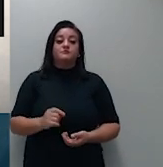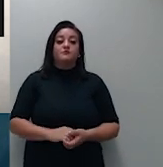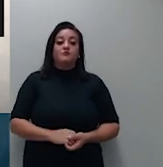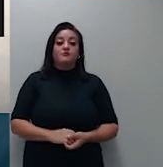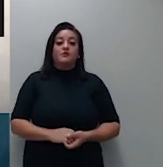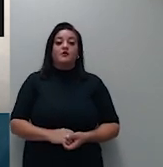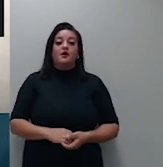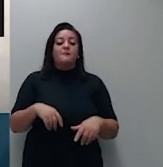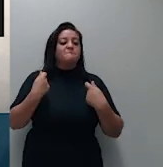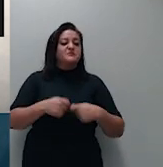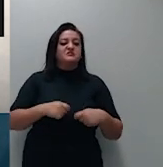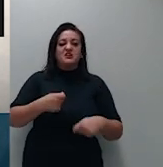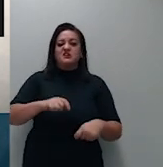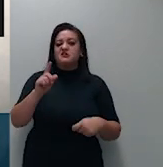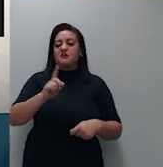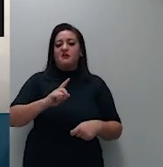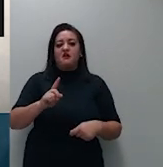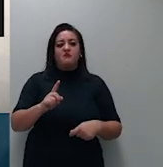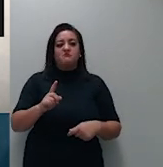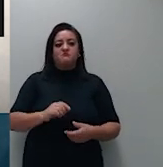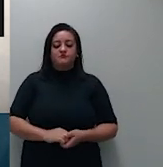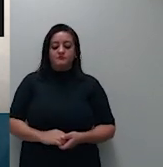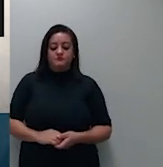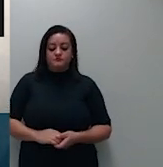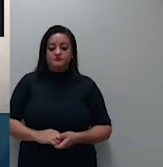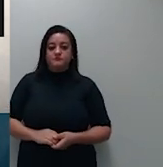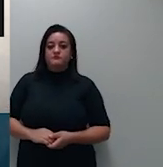não seria necessário